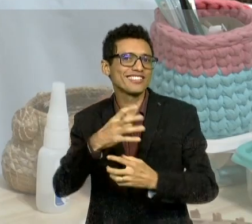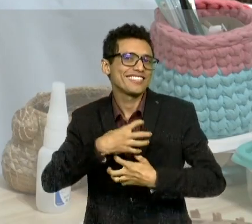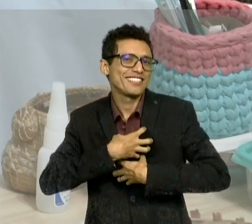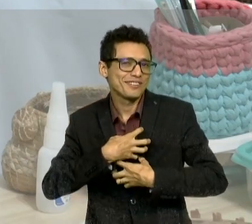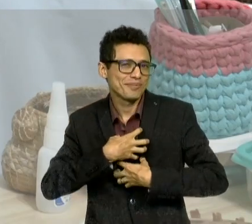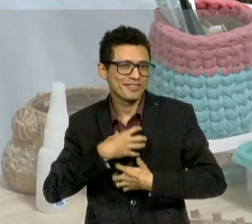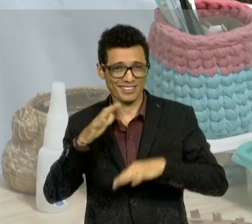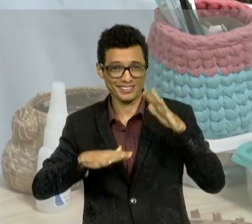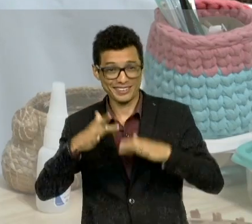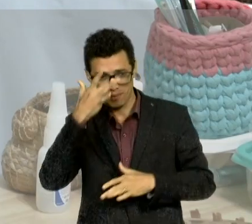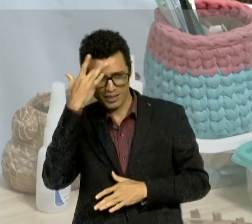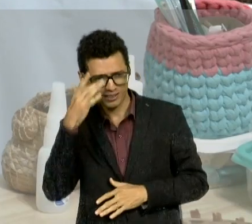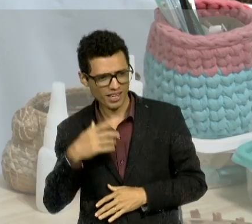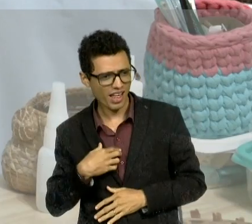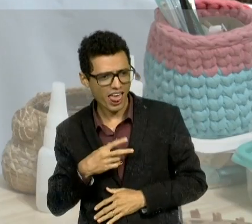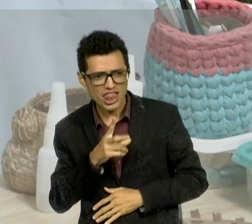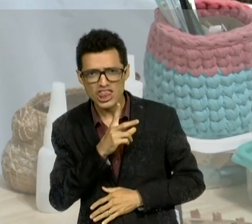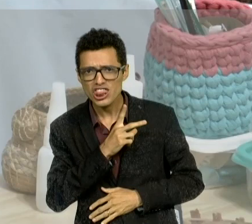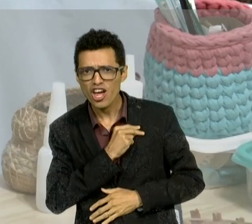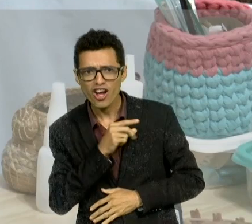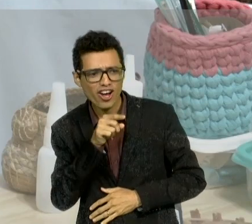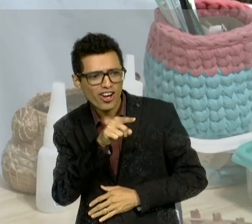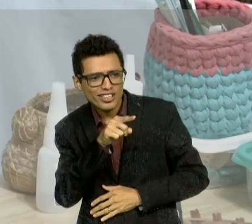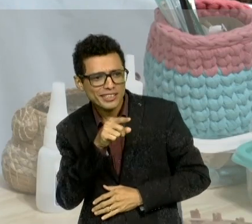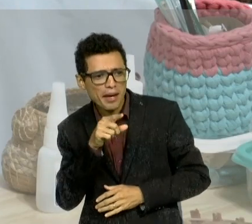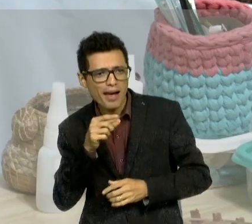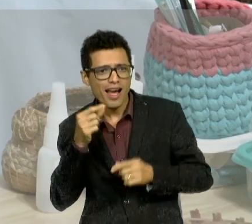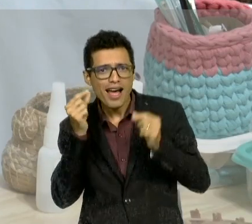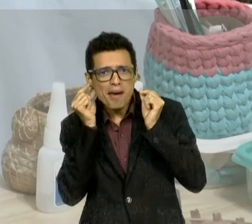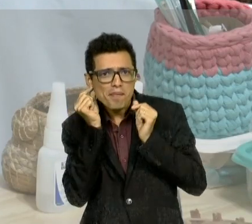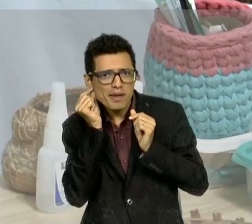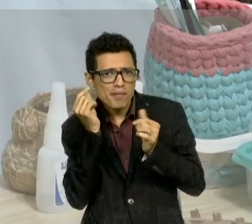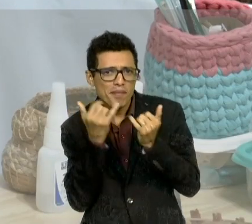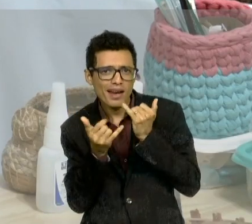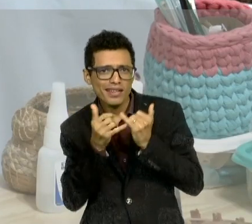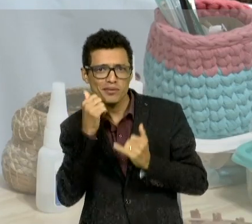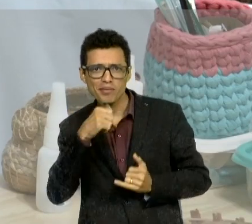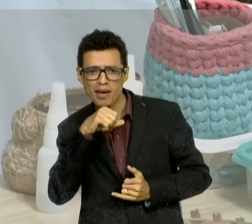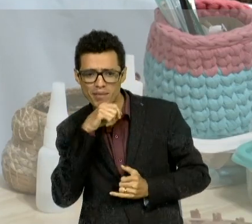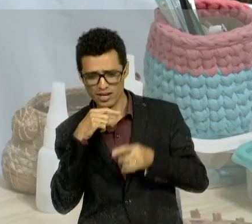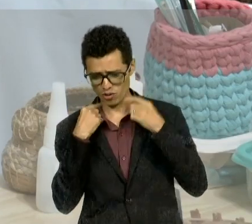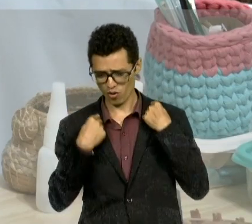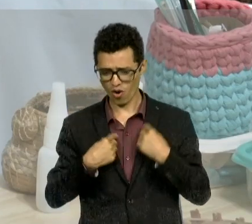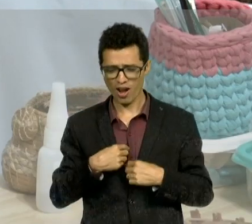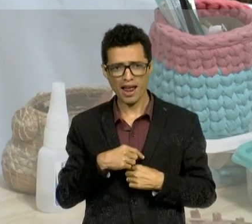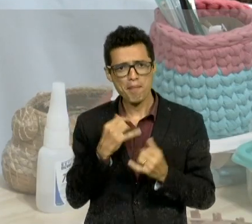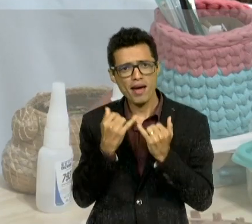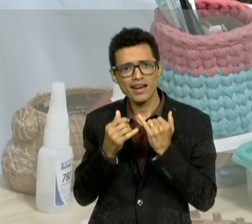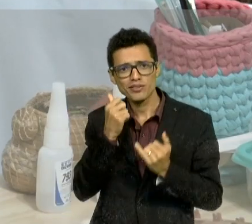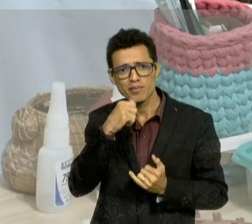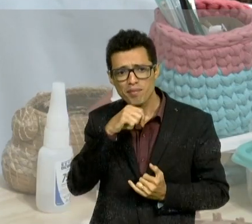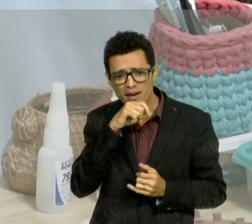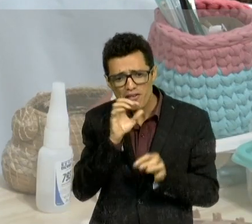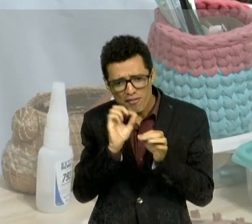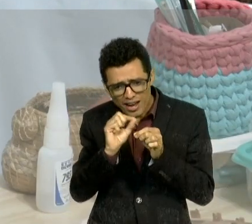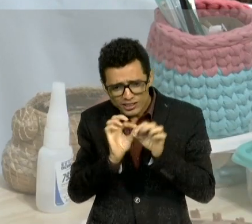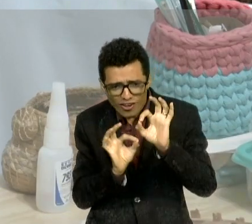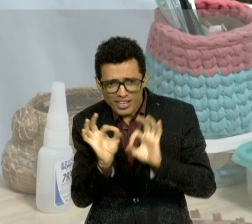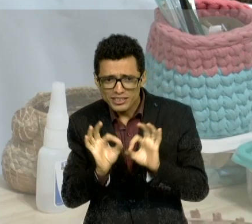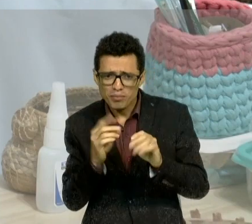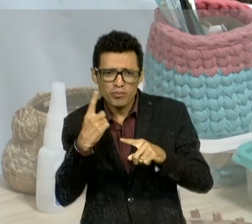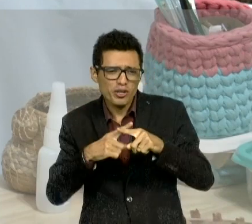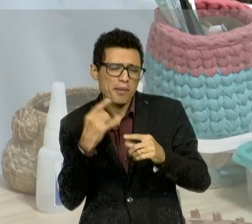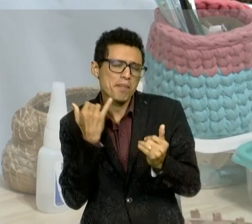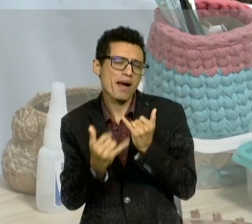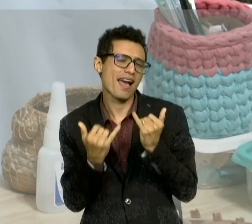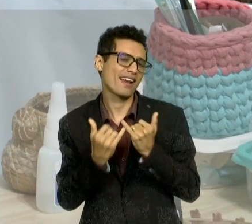nossa, esse brinco parece com a minha mãe, esse colar parece com a minha mãe, faça desse jeito, vem aqui, que é a cara da minha mãe. Ou seja,